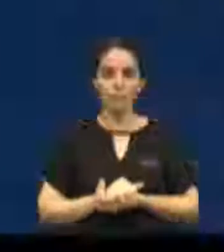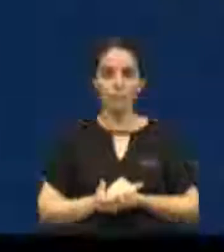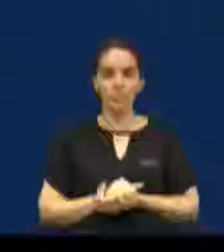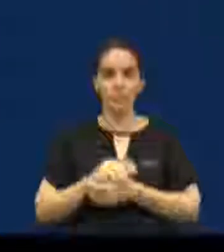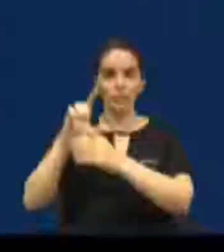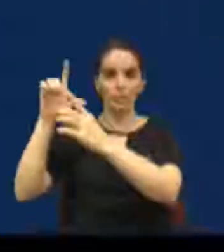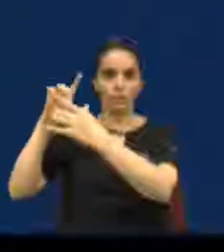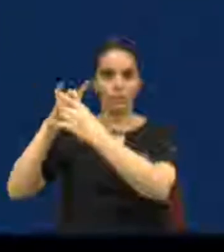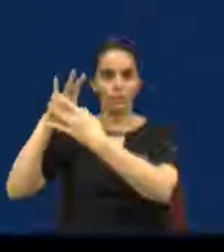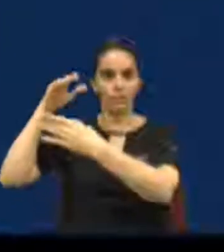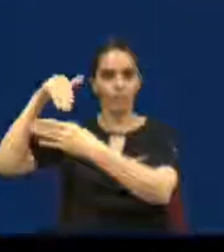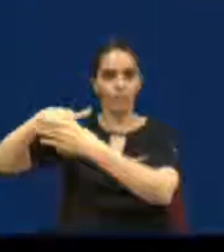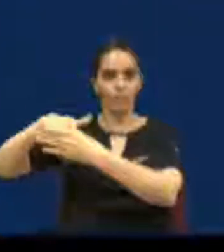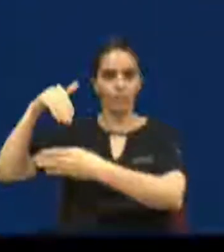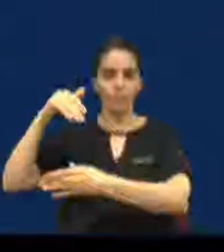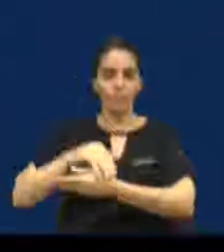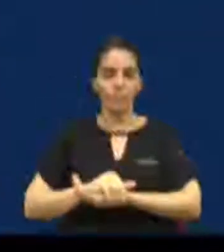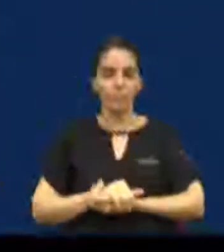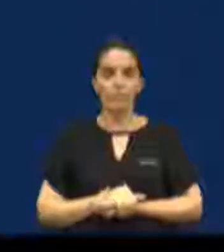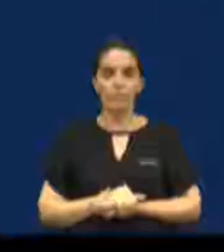está aberto.